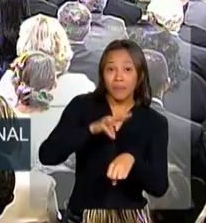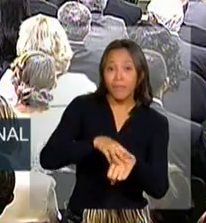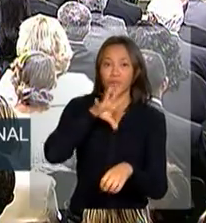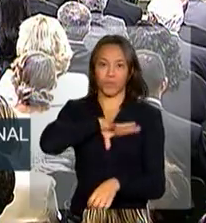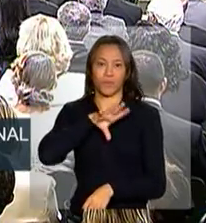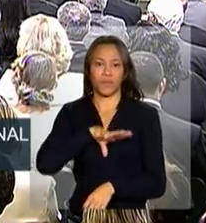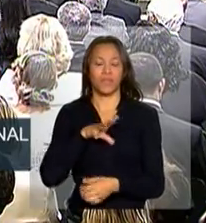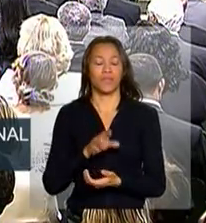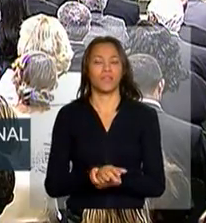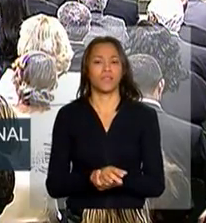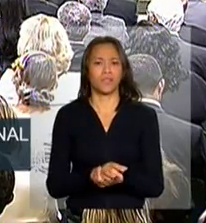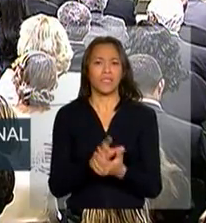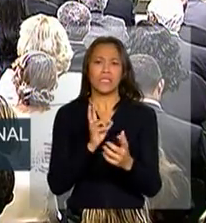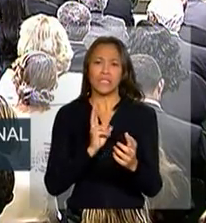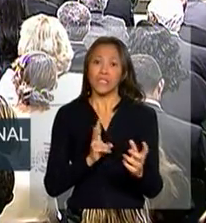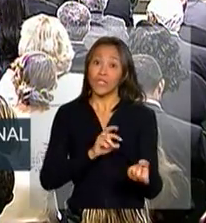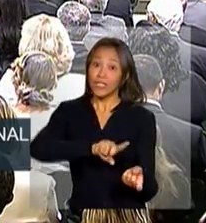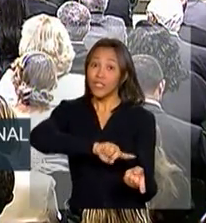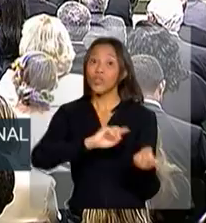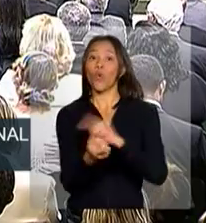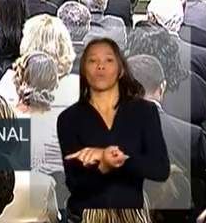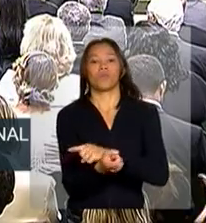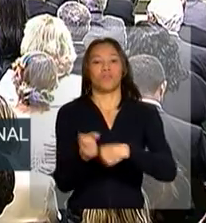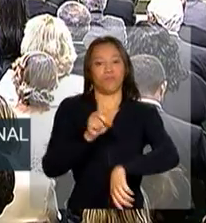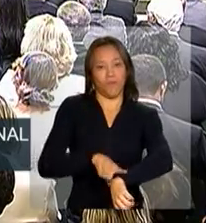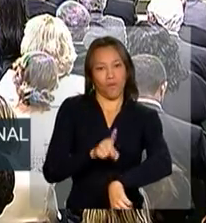português no contraturno.